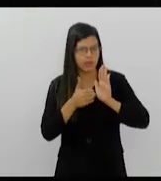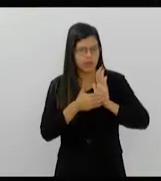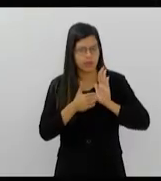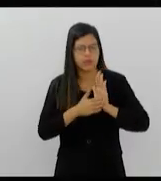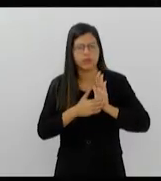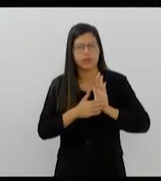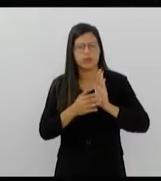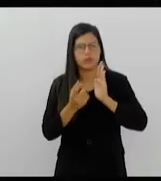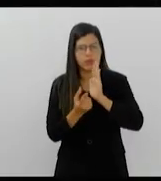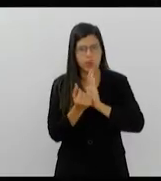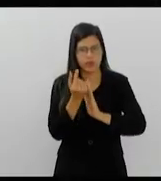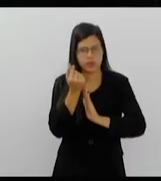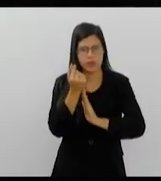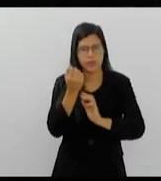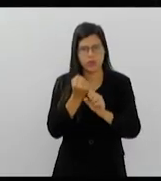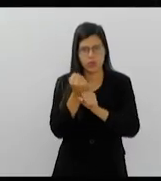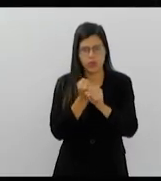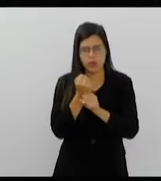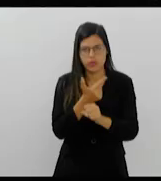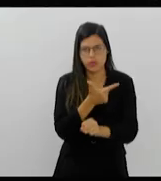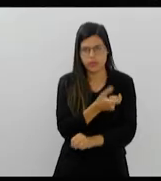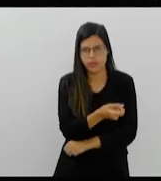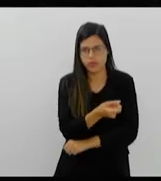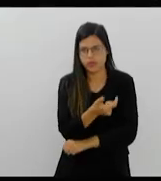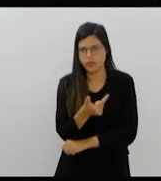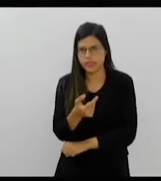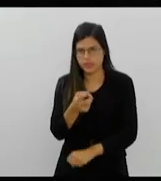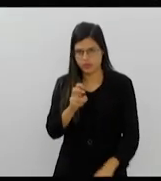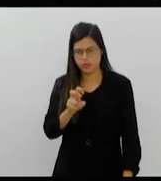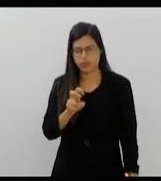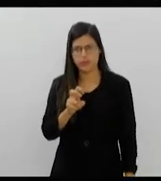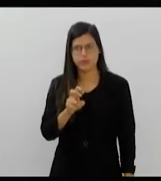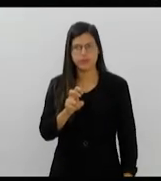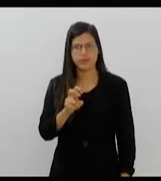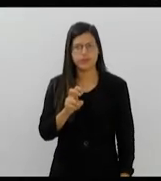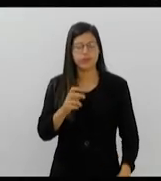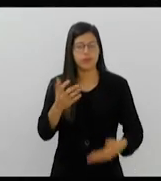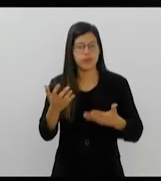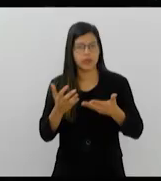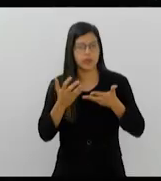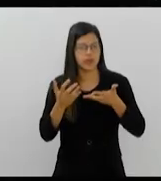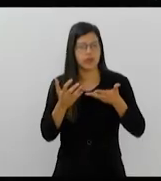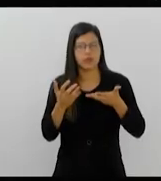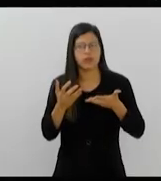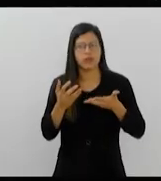para 2025. E queria eu